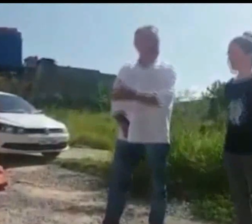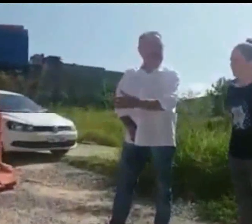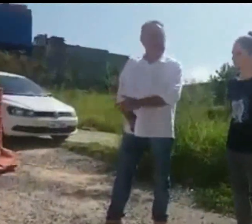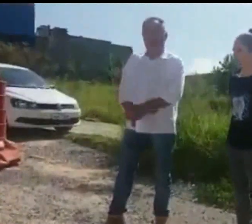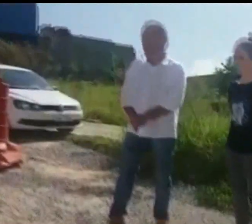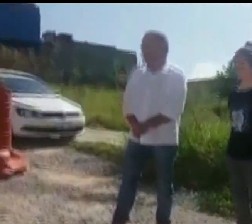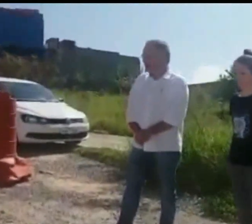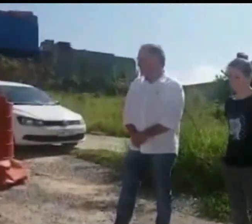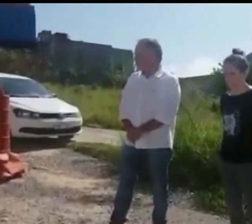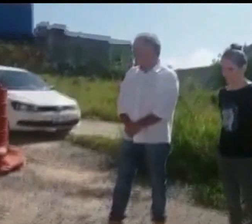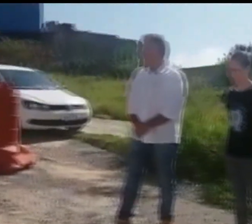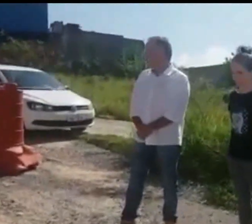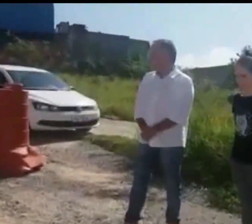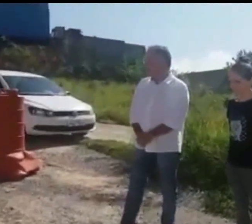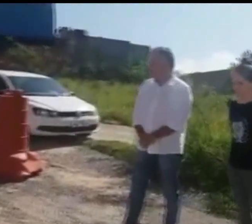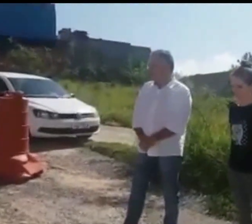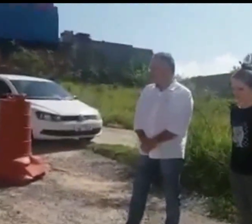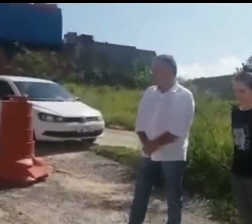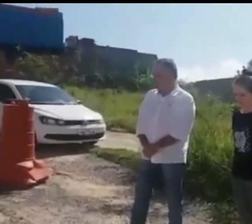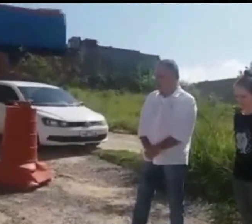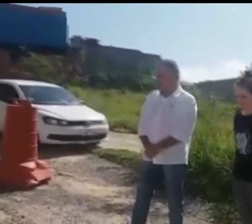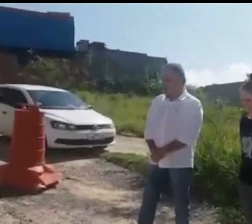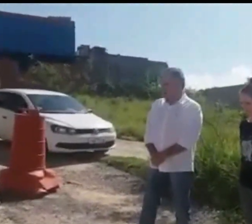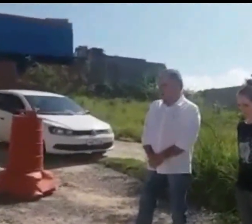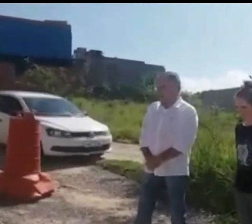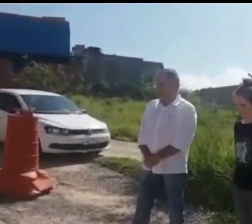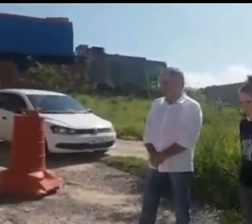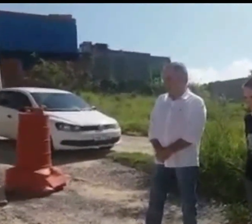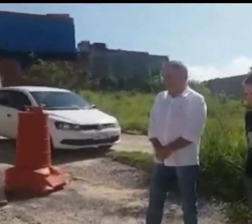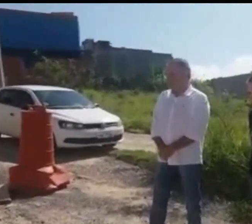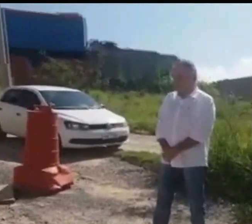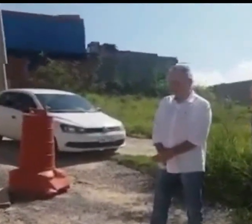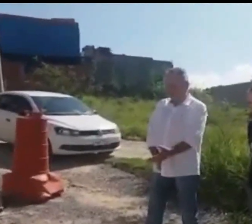metros cúbicos de terra para tampar essa cratera.